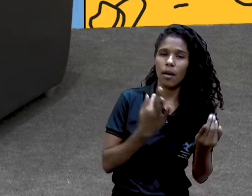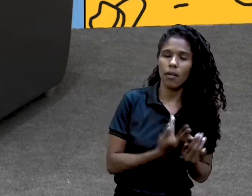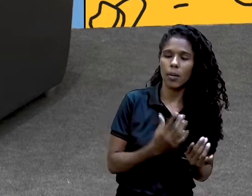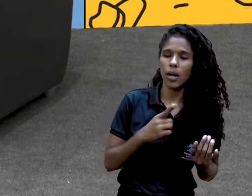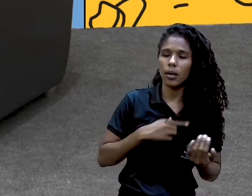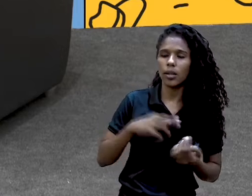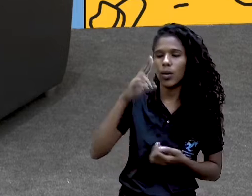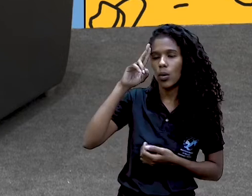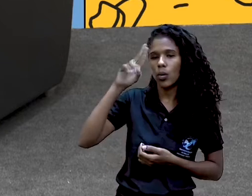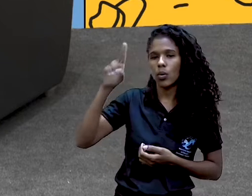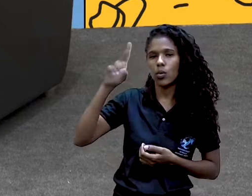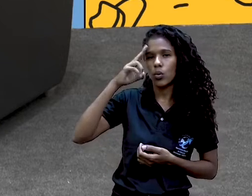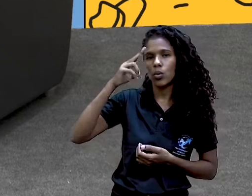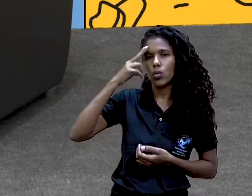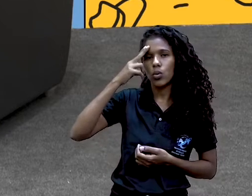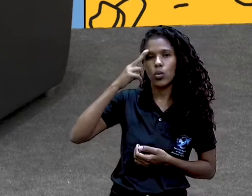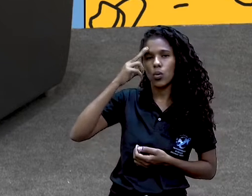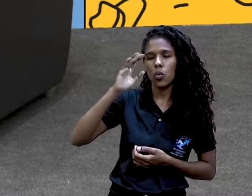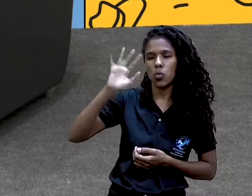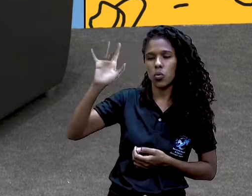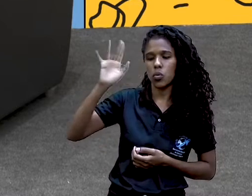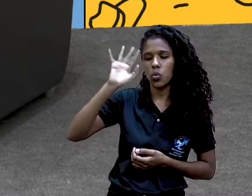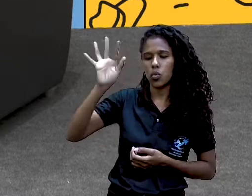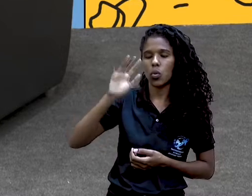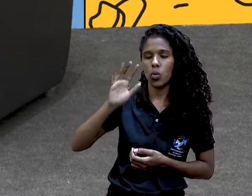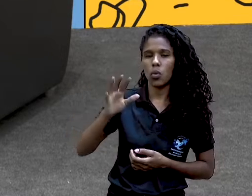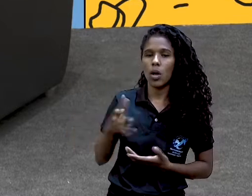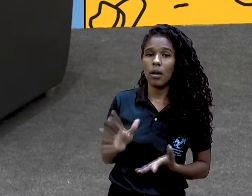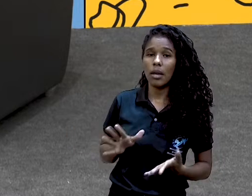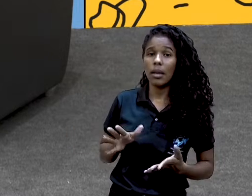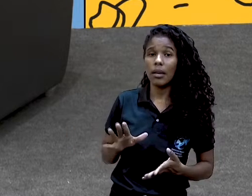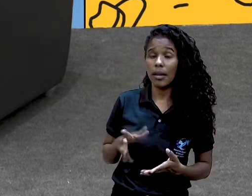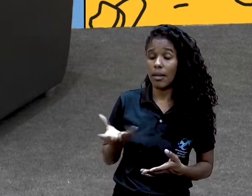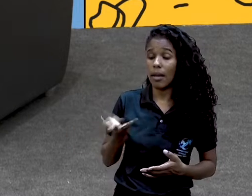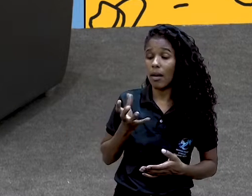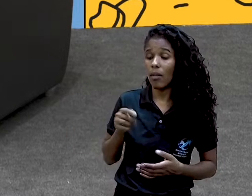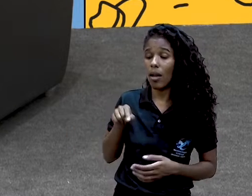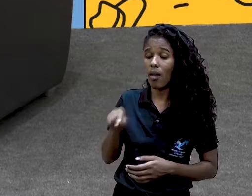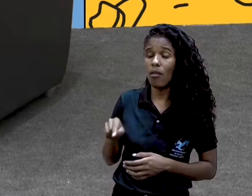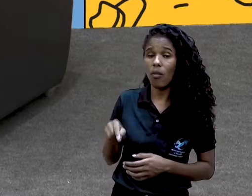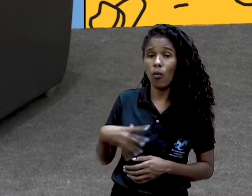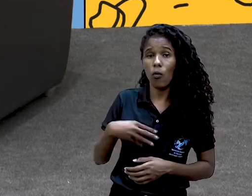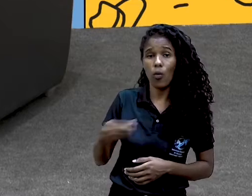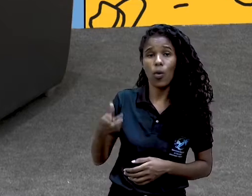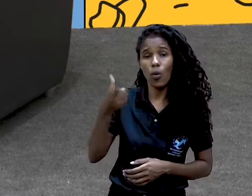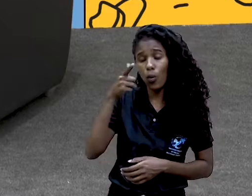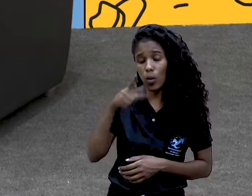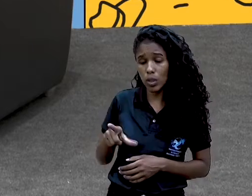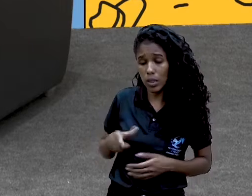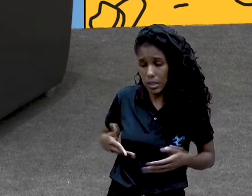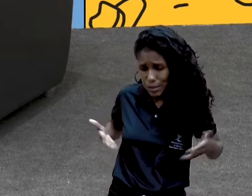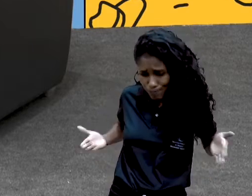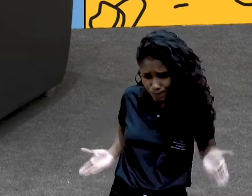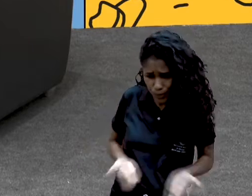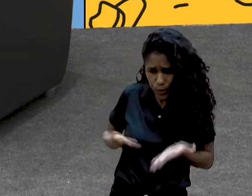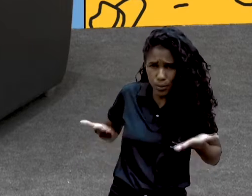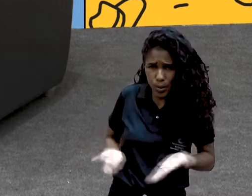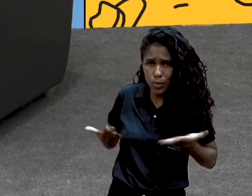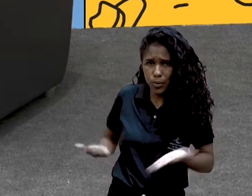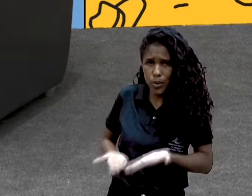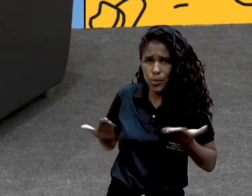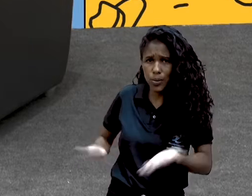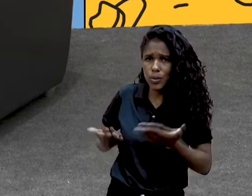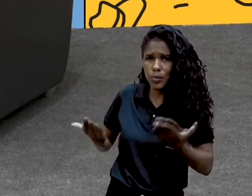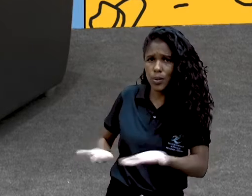negócio, existe já, né, um empreendimento, né, que ele está levando. E para ele, aquele empreendimento é ótimo,